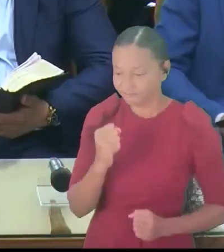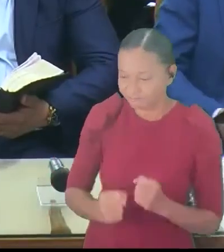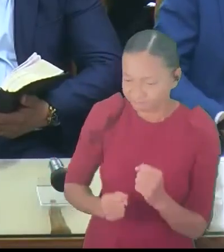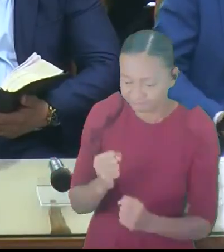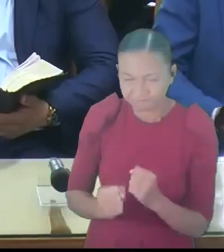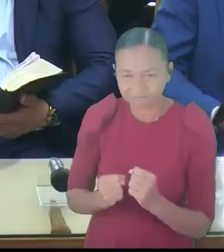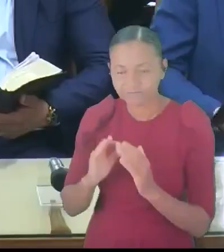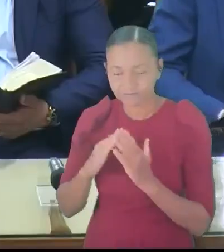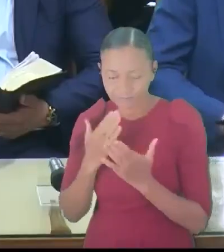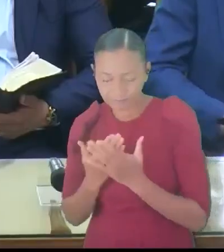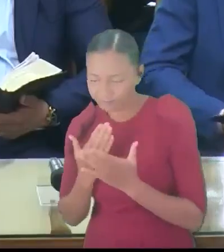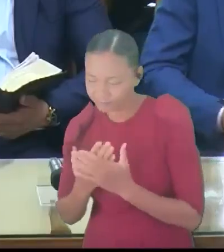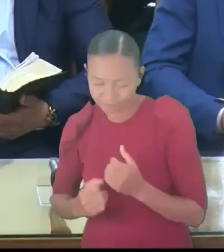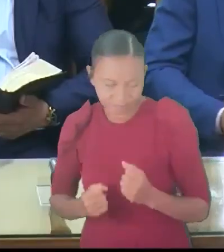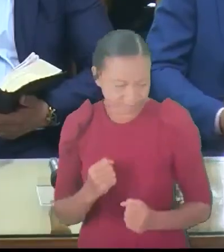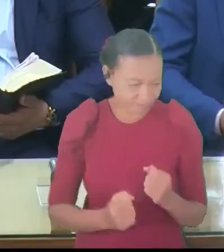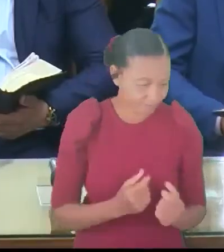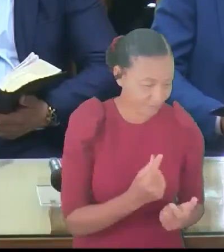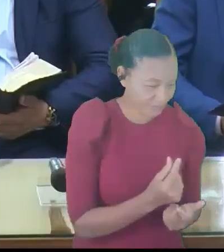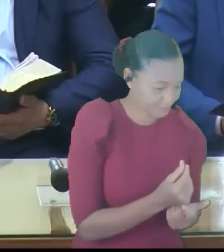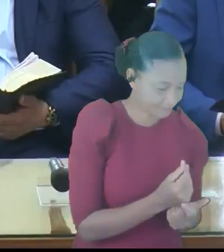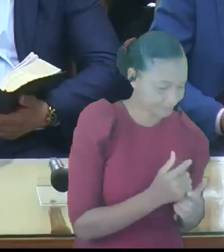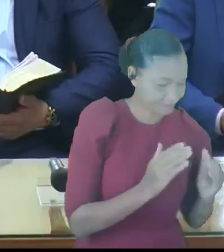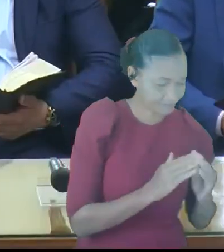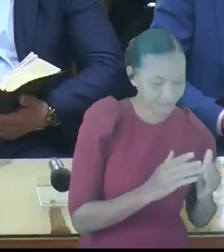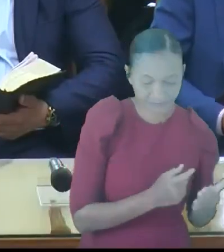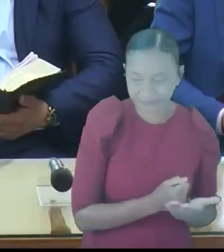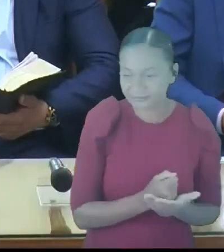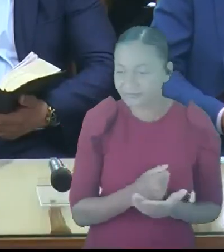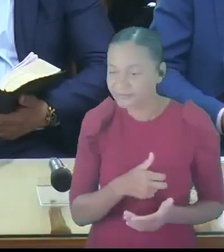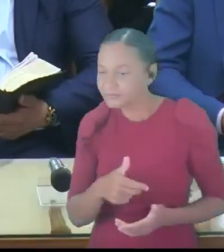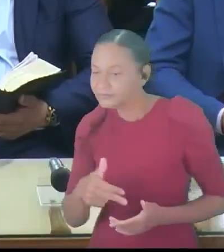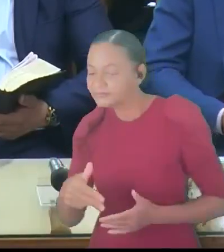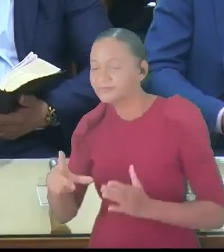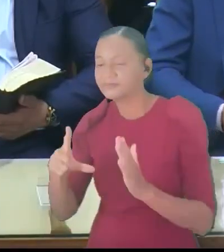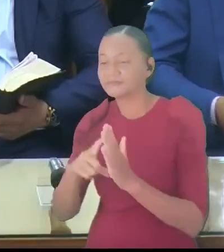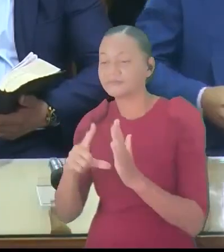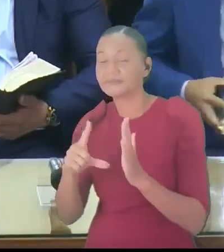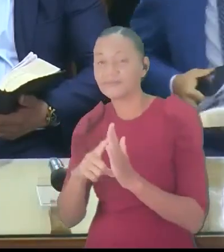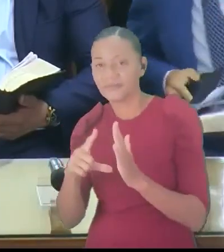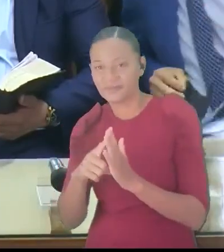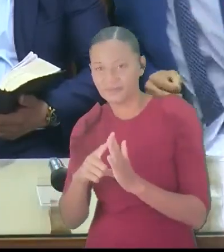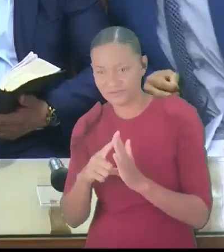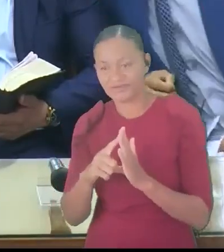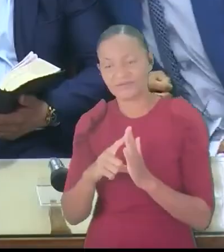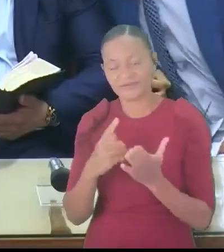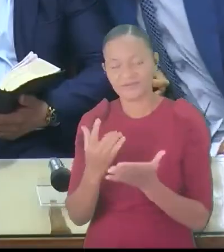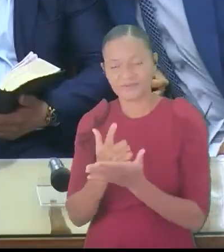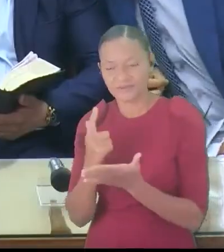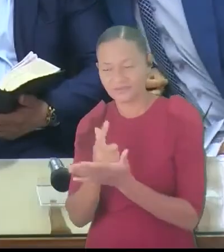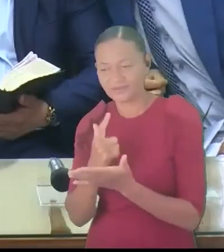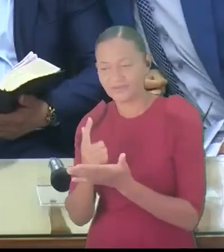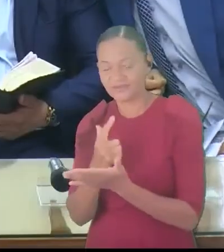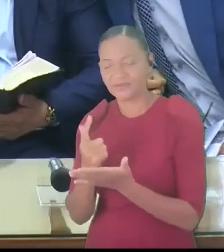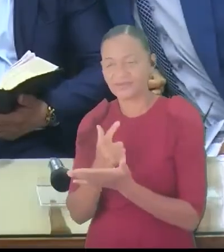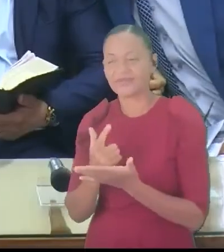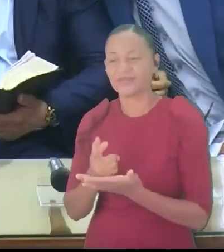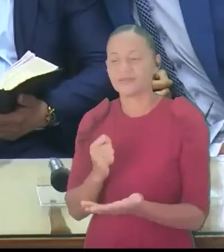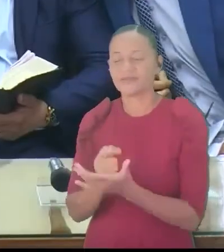escola, peguei um dinheirinho que eu tinha em casa e fui numa livraria comprar um Novo Testamento. Com 7 anos de